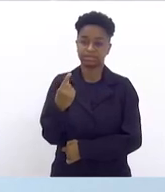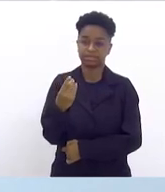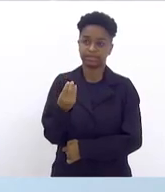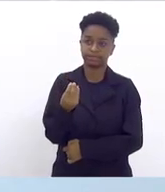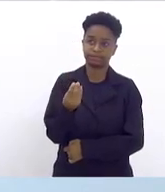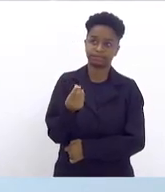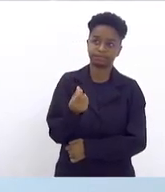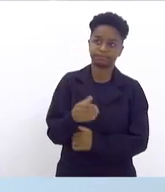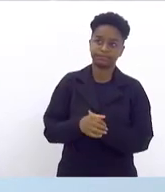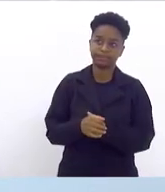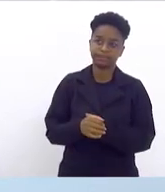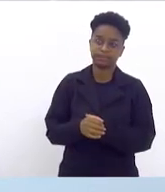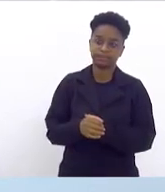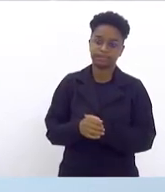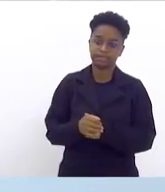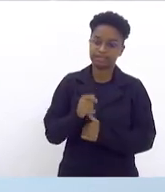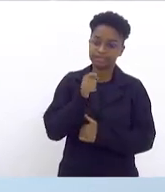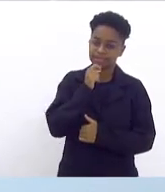sem